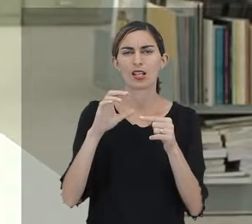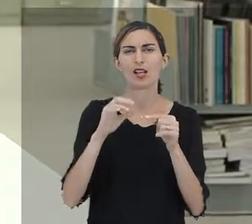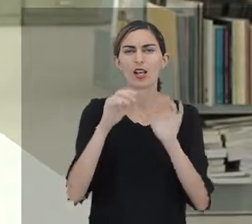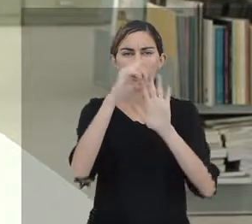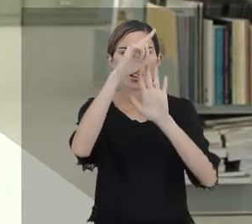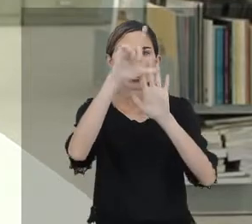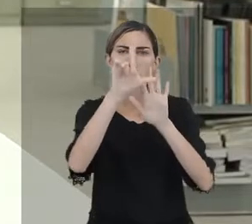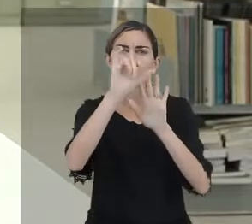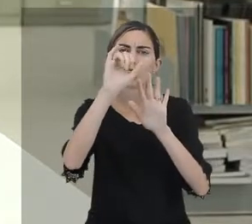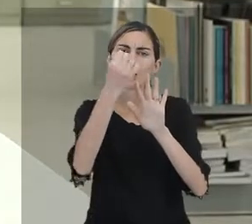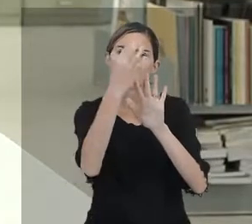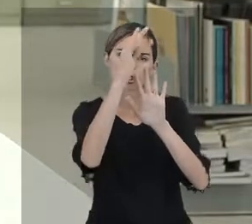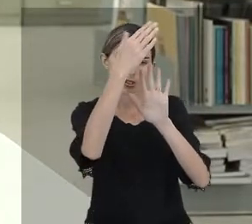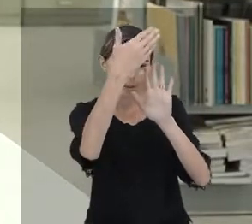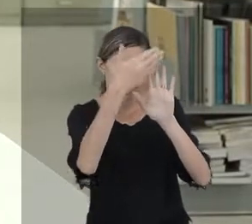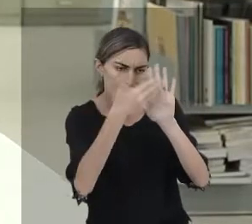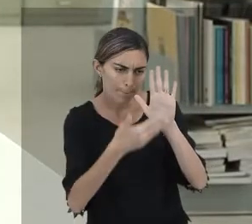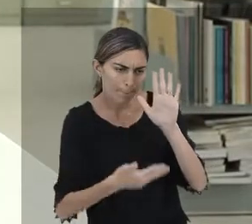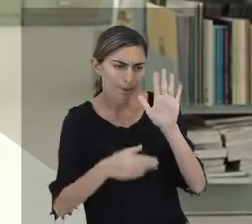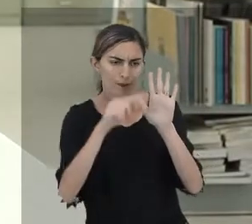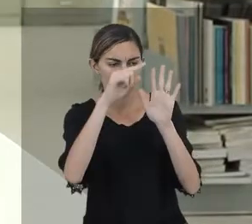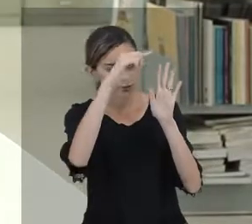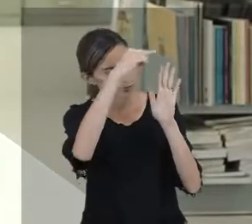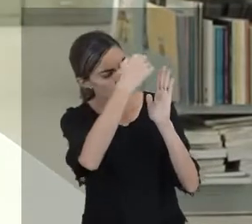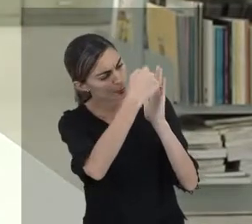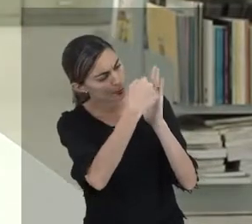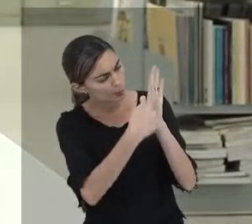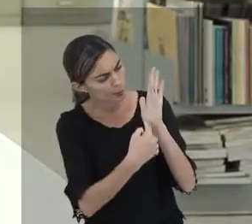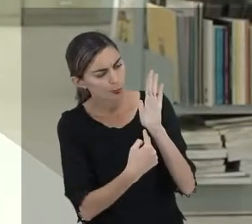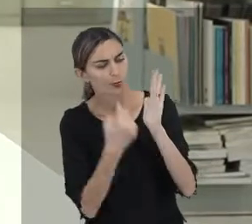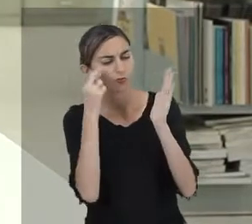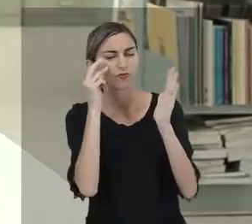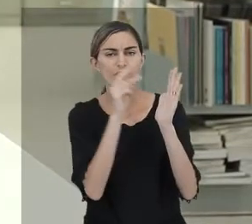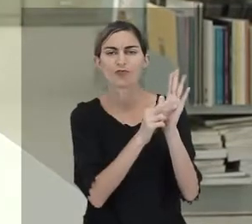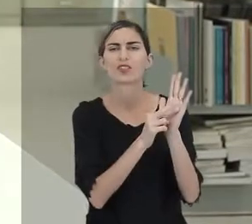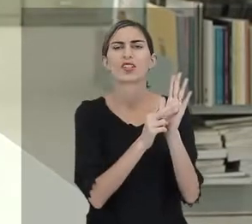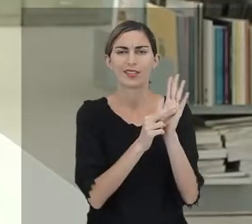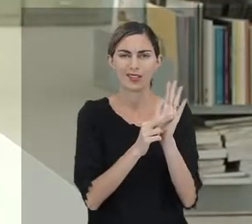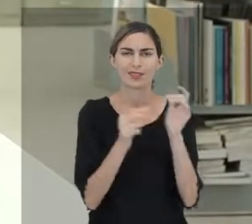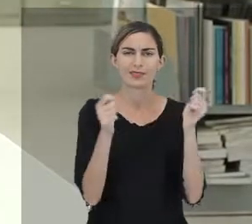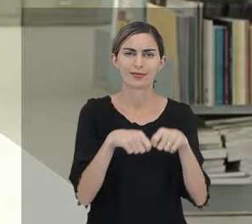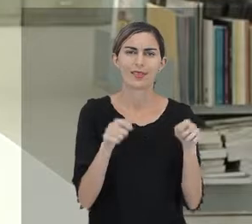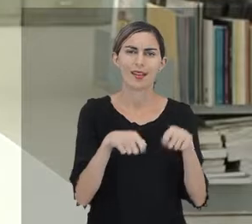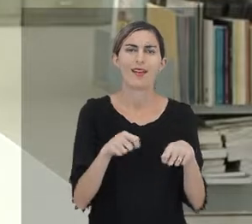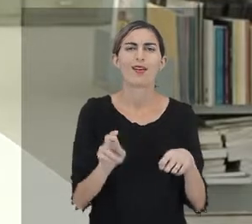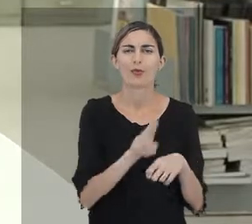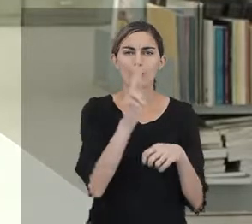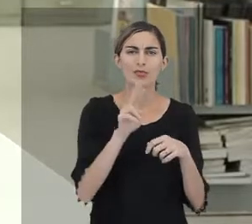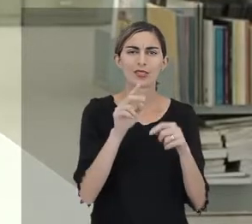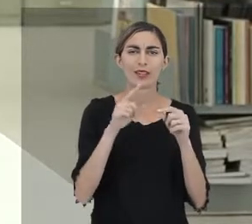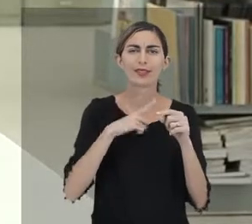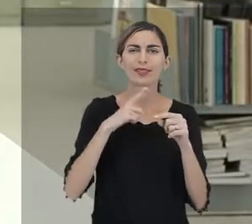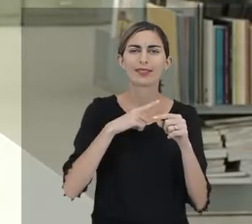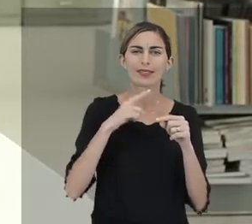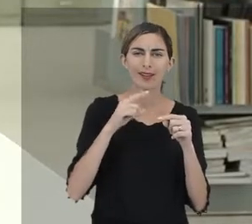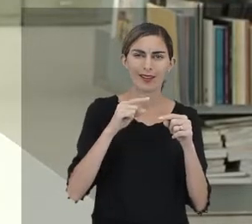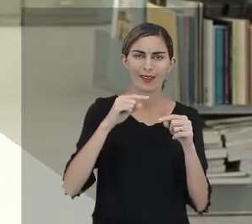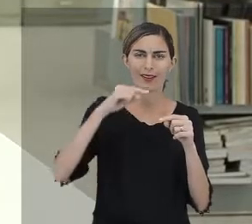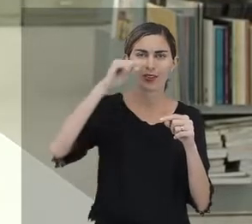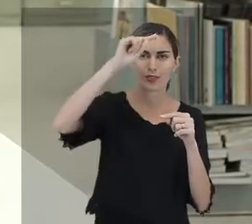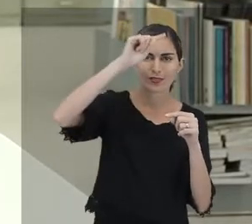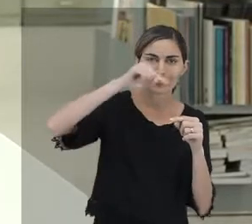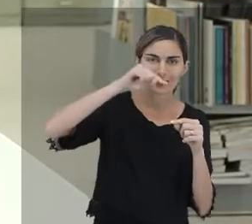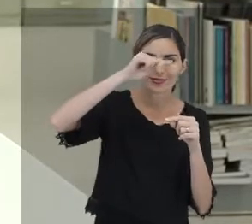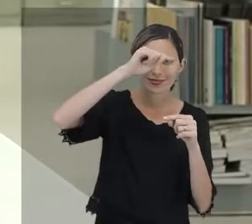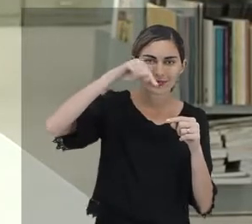exibido uma lista de opções para o usuário, certo? Se você já deve ter visto muito, é um componente que tem uma setinha que você clica, aparecem